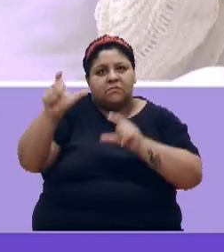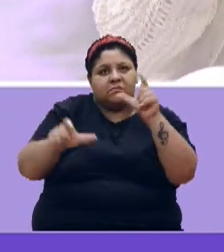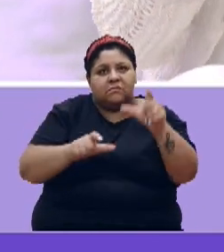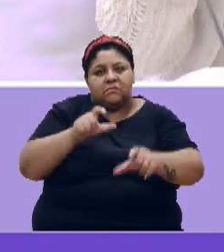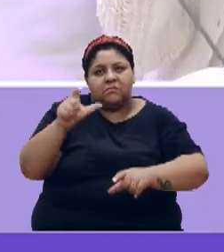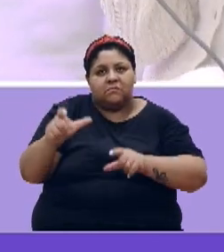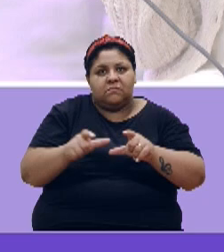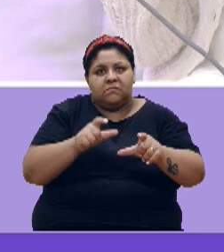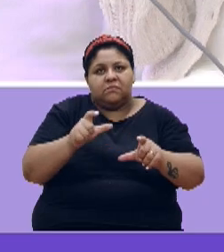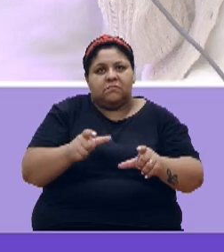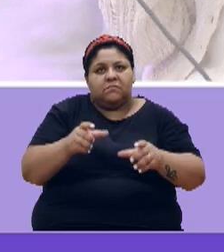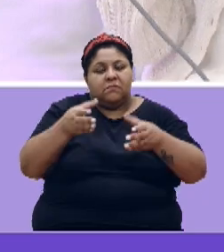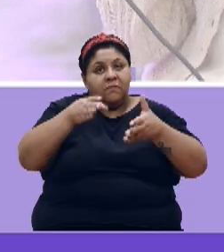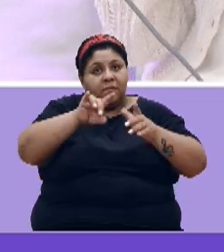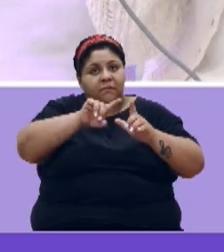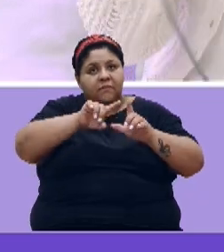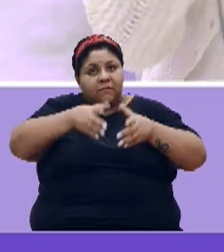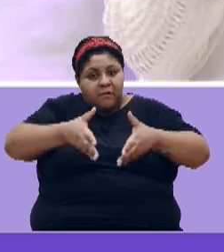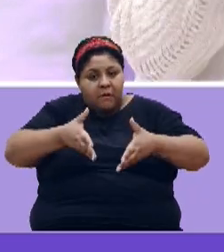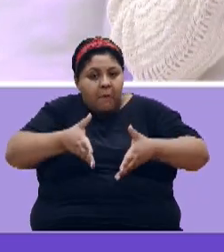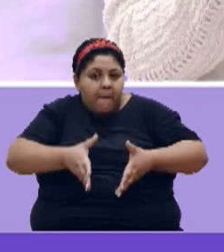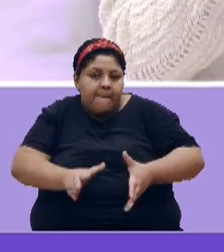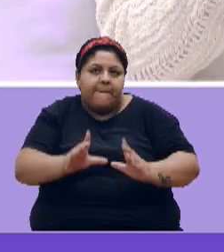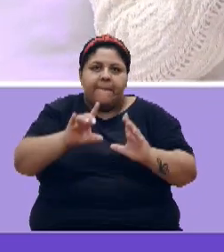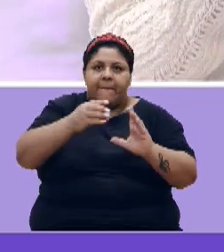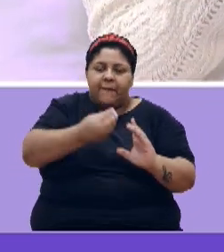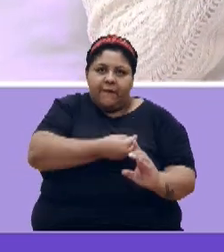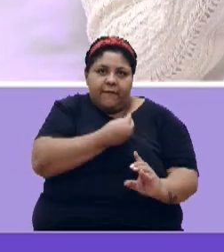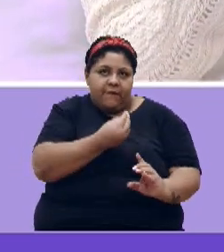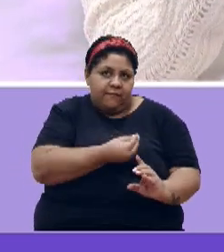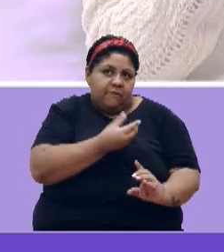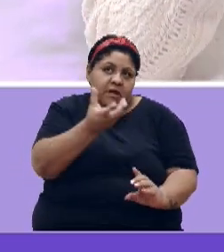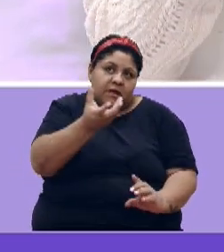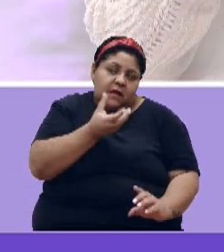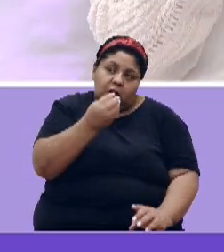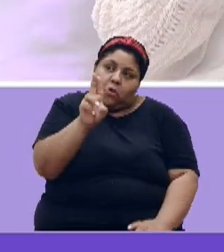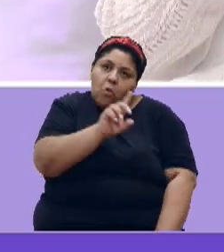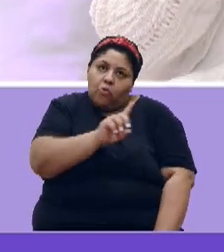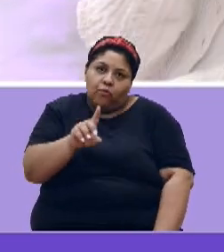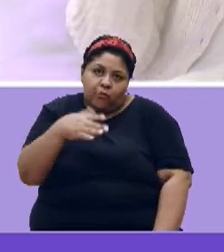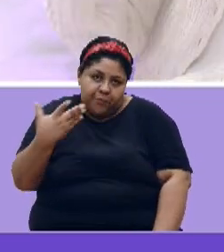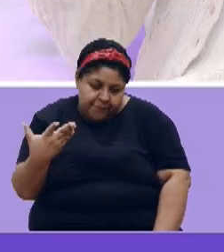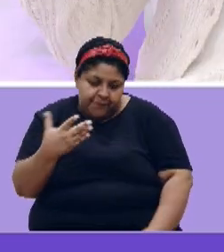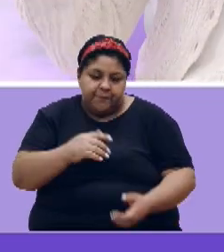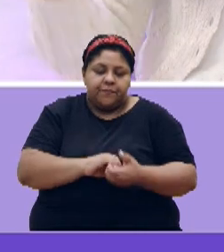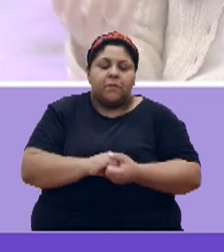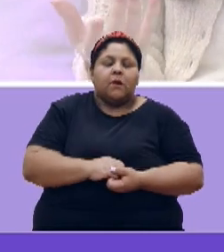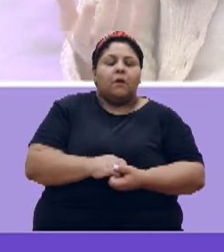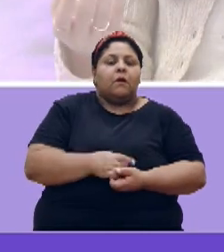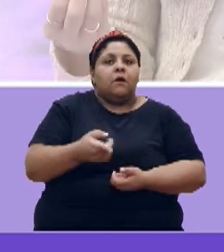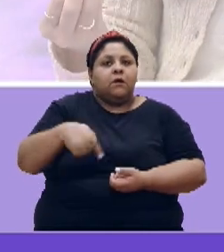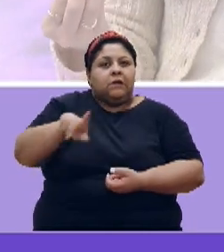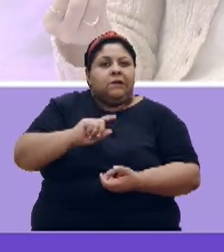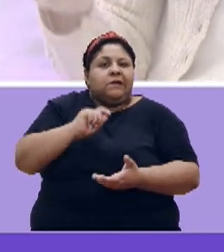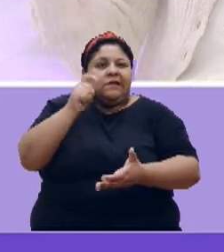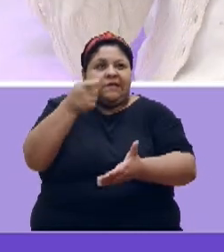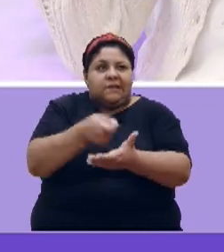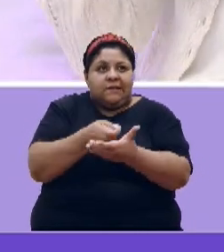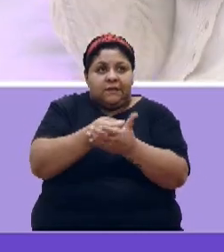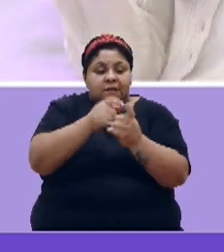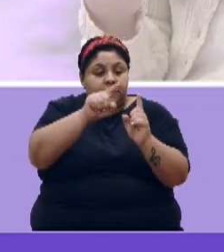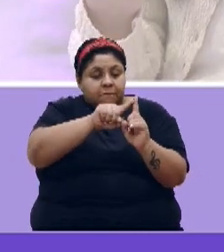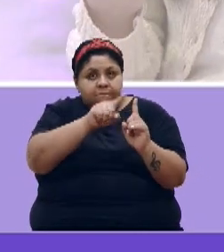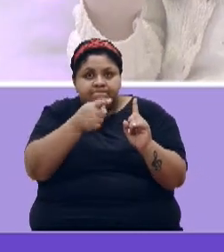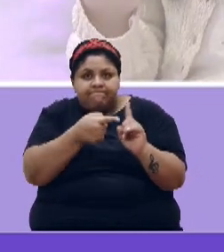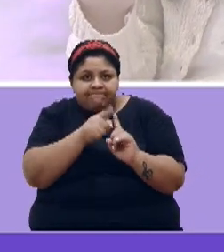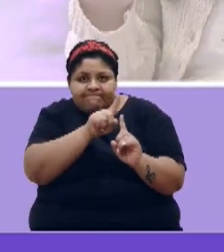luz para novas crianças para a vida, quer a gente queira ou não, quer não. Quando a gente tenta engravidar e